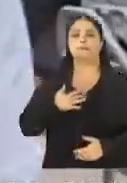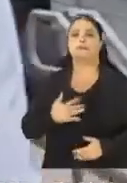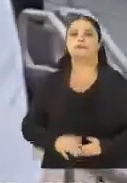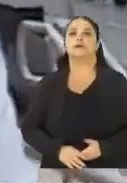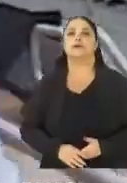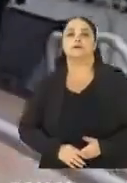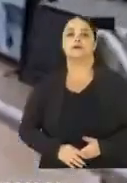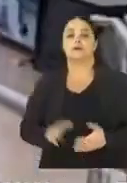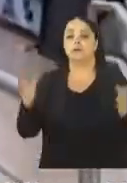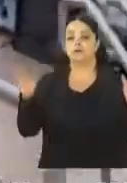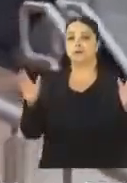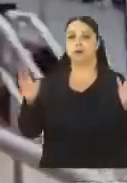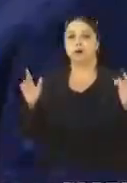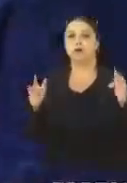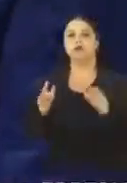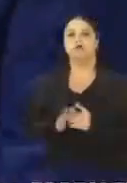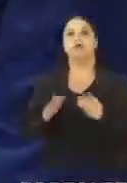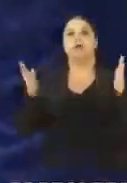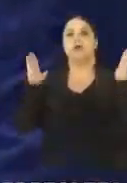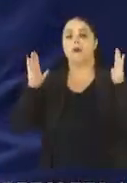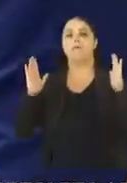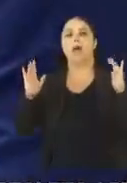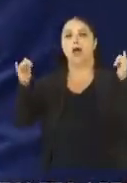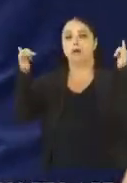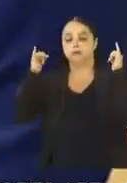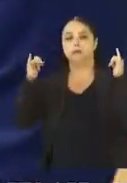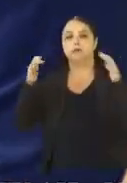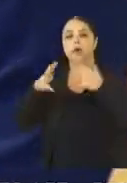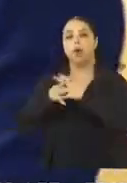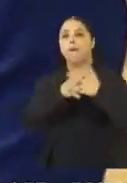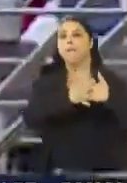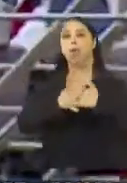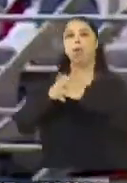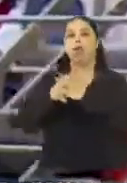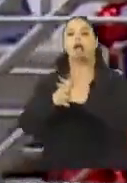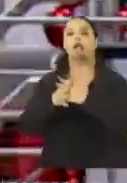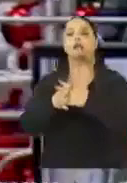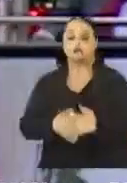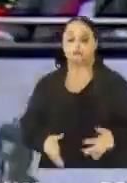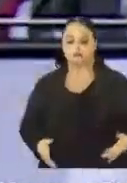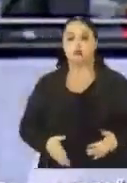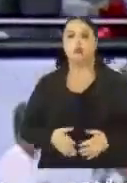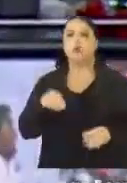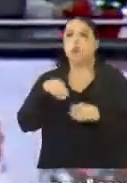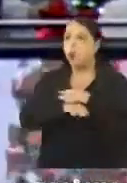de batata para nós para mim que eu pedi a